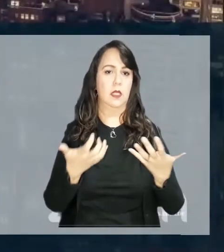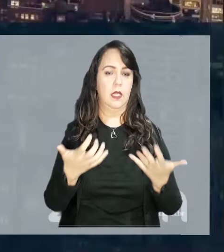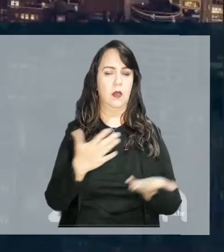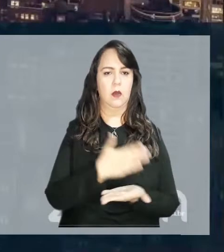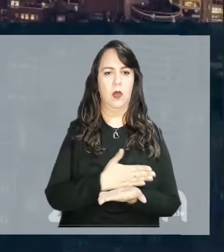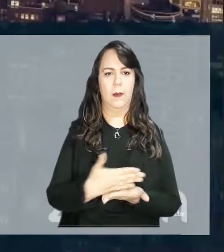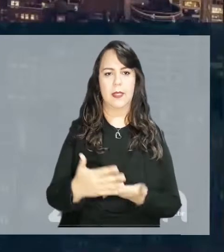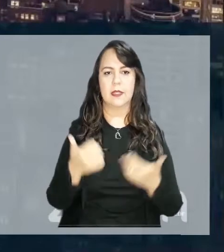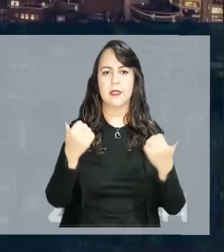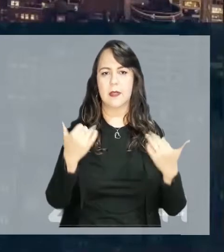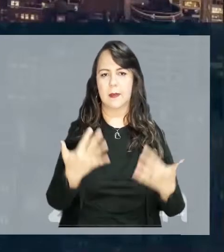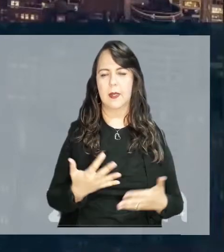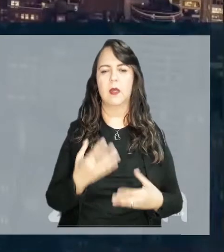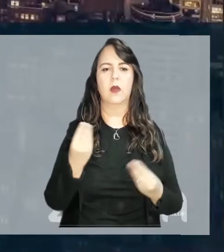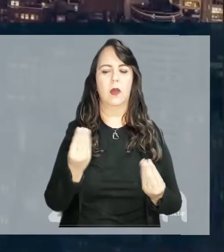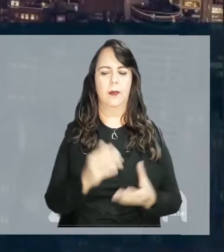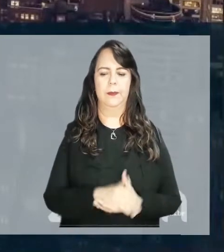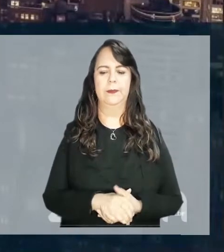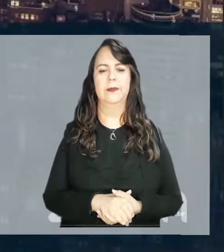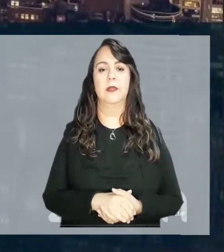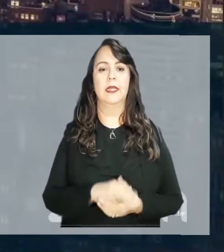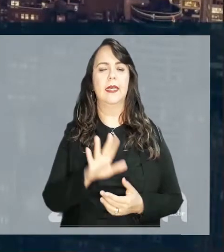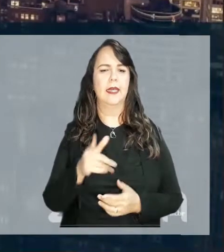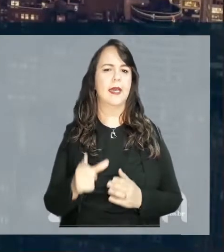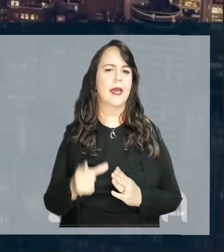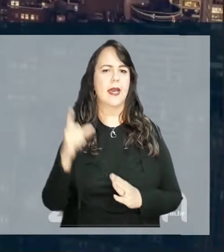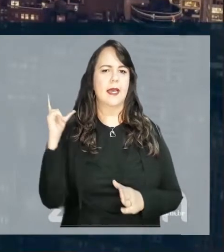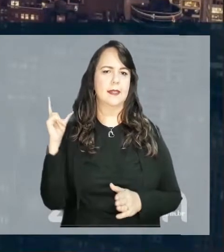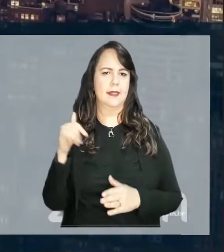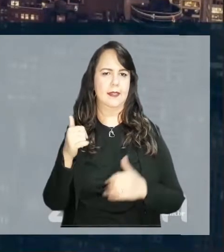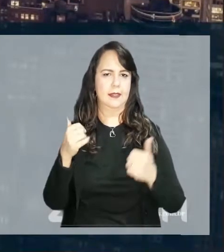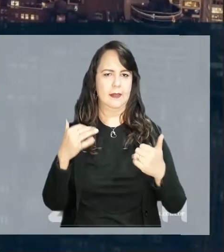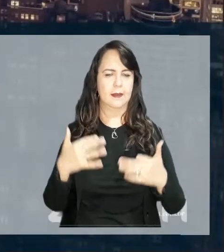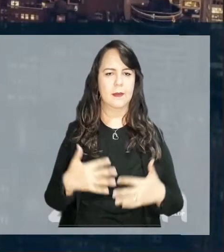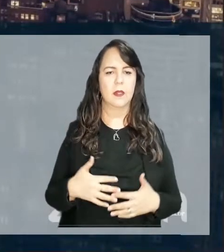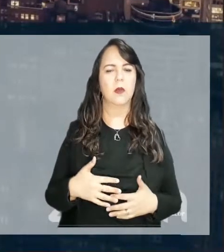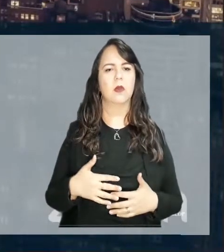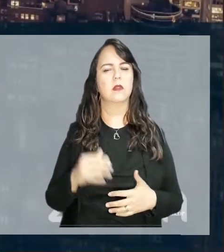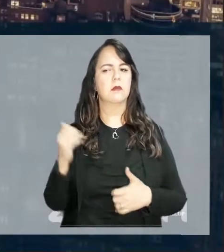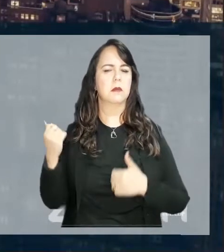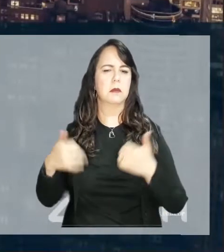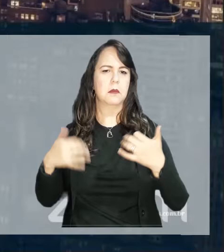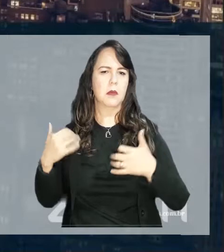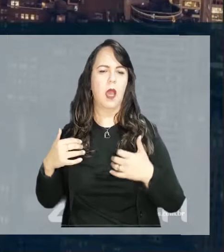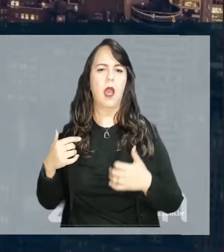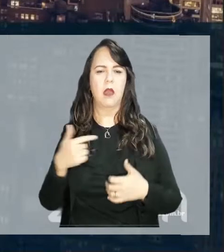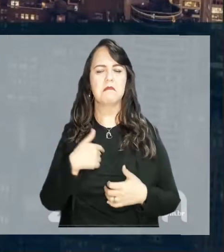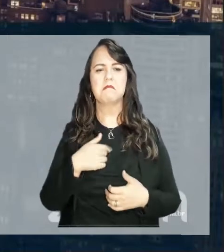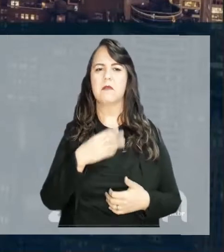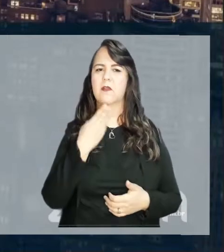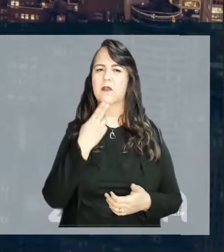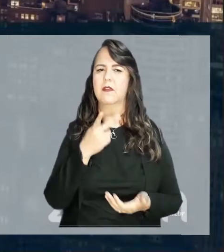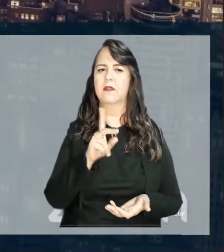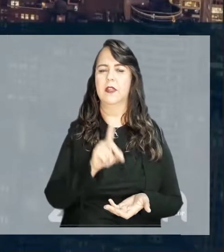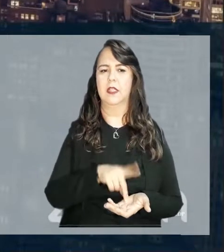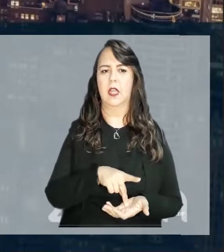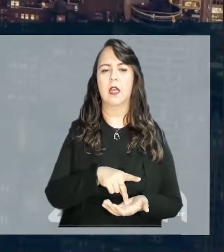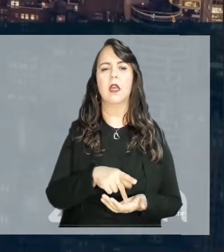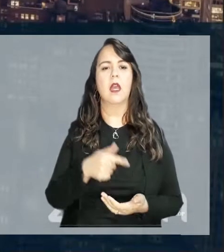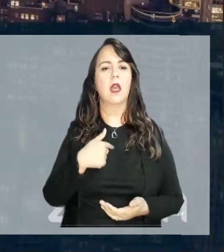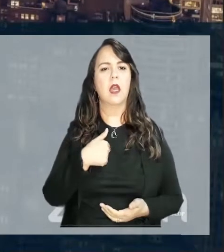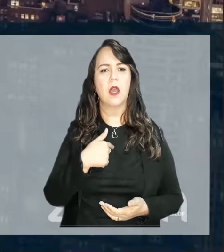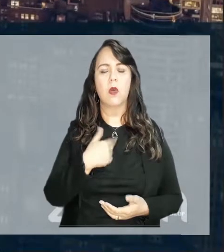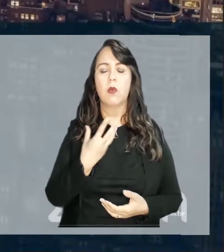nos antecedeu, e eu confesso que, se eu não fosse um completo nerd apaixonado por tecnologia, eu não